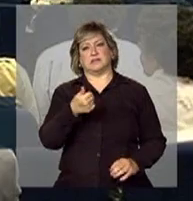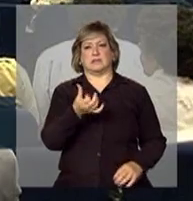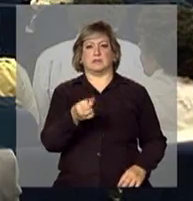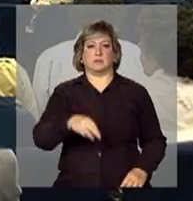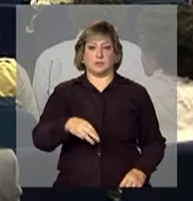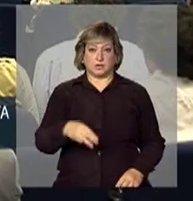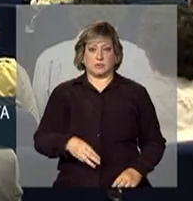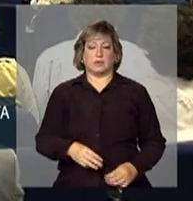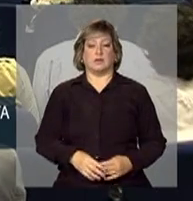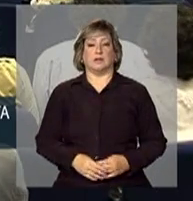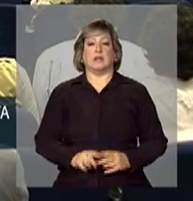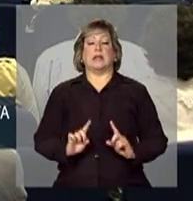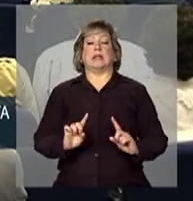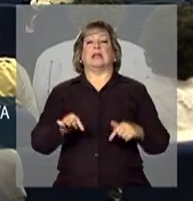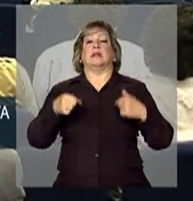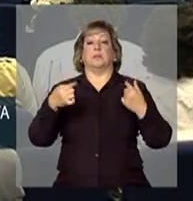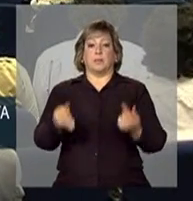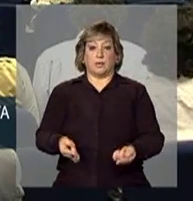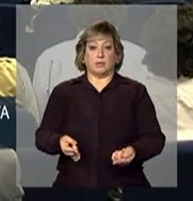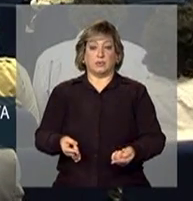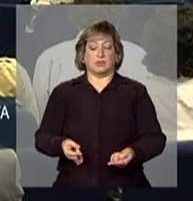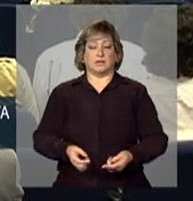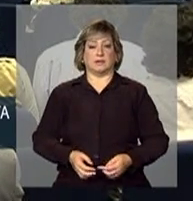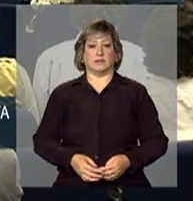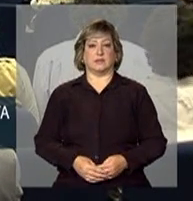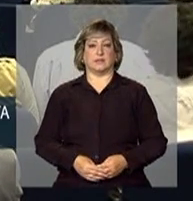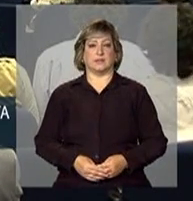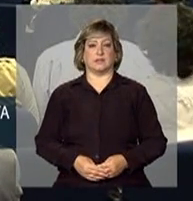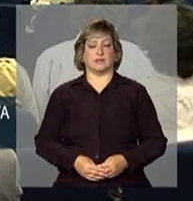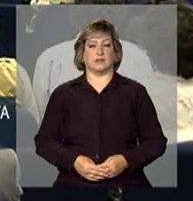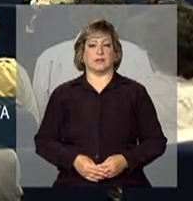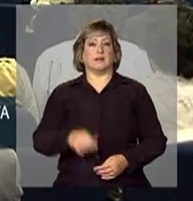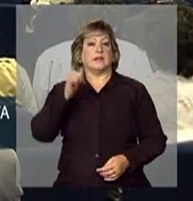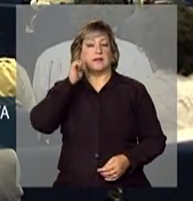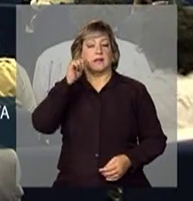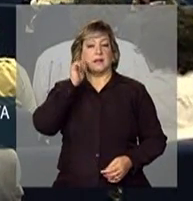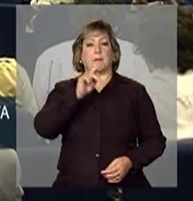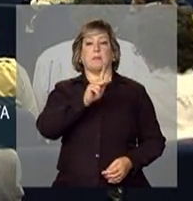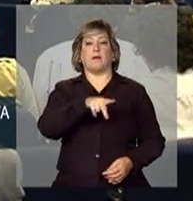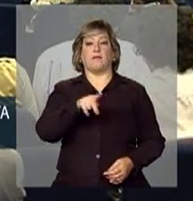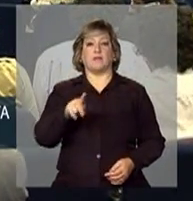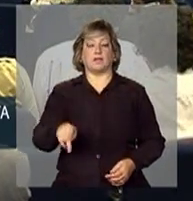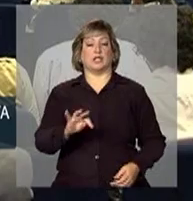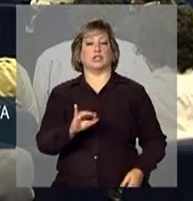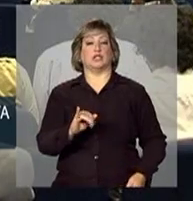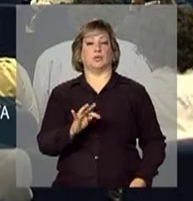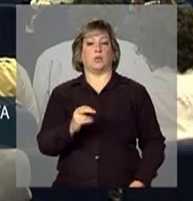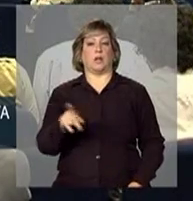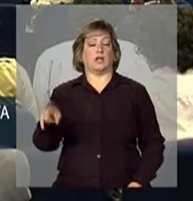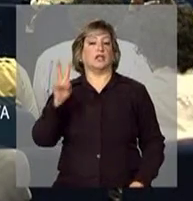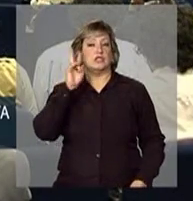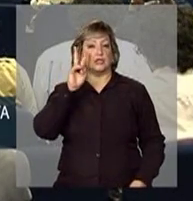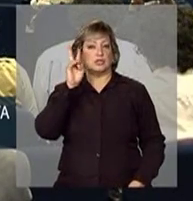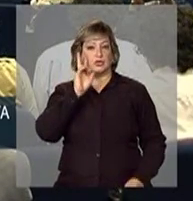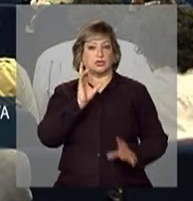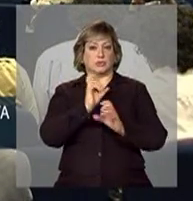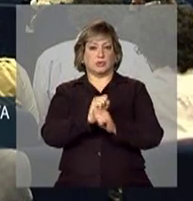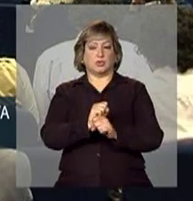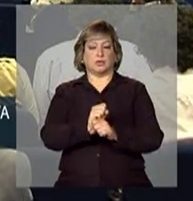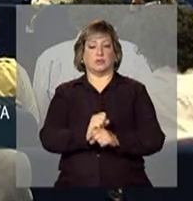minutos. Depois, a professora titular de História